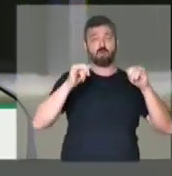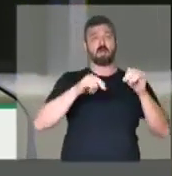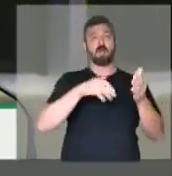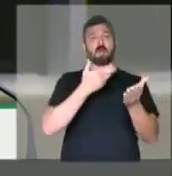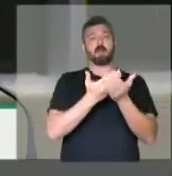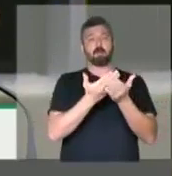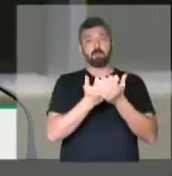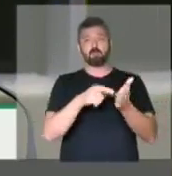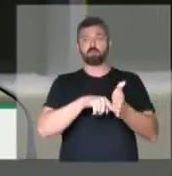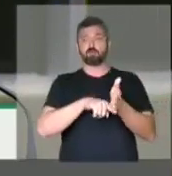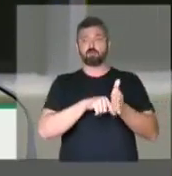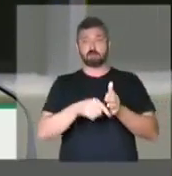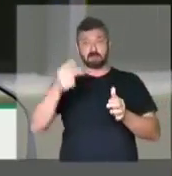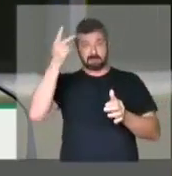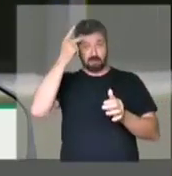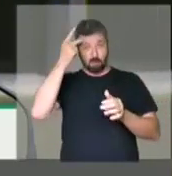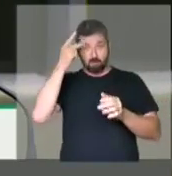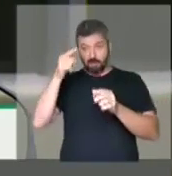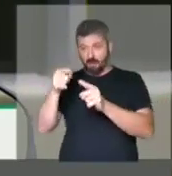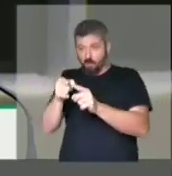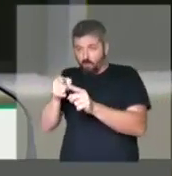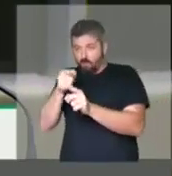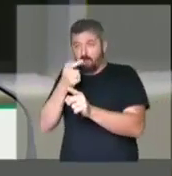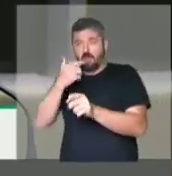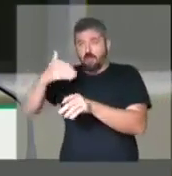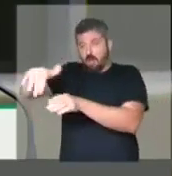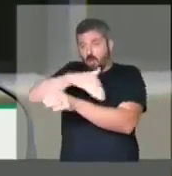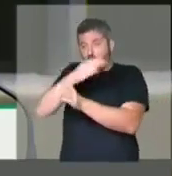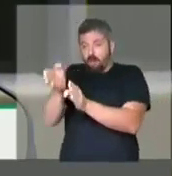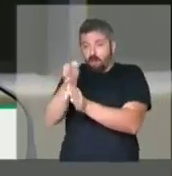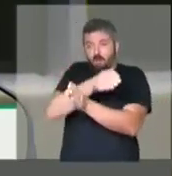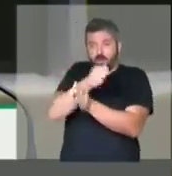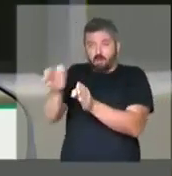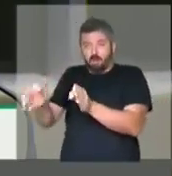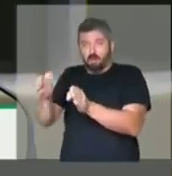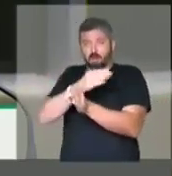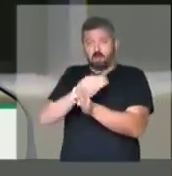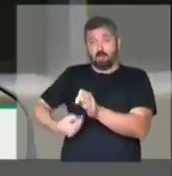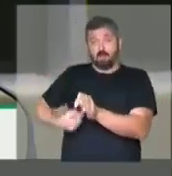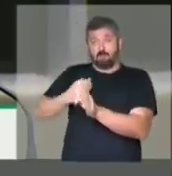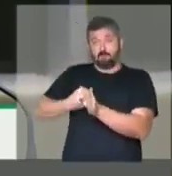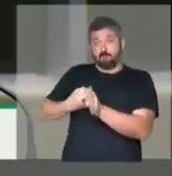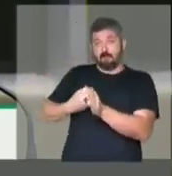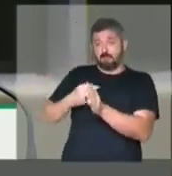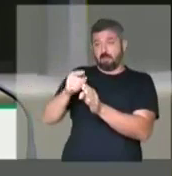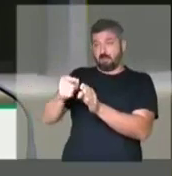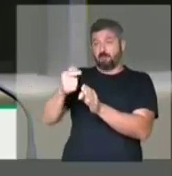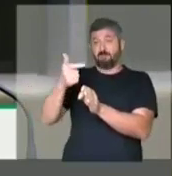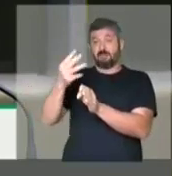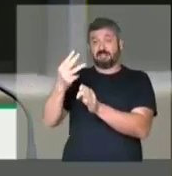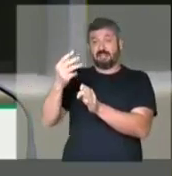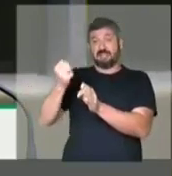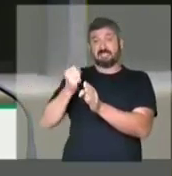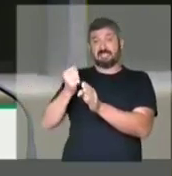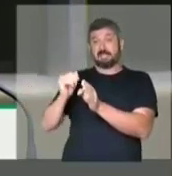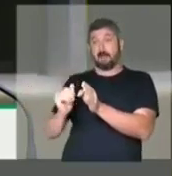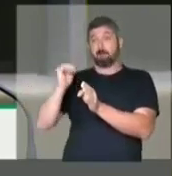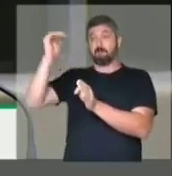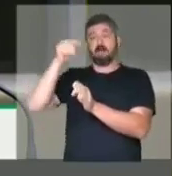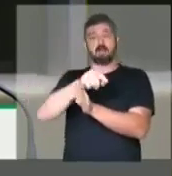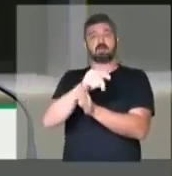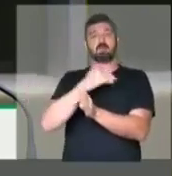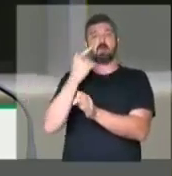onde mostra que em São Paulo, de um bairro para outro, a diferença de expectativa de vida é de 23 anos,